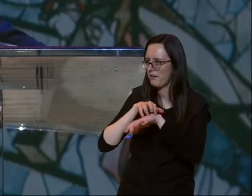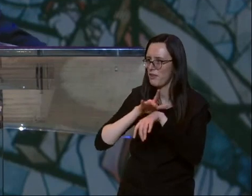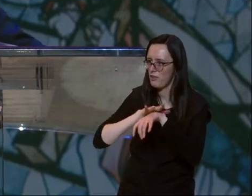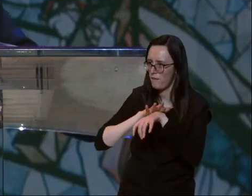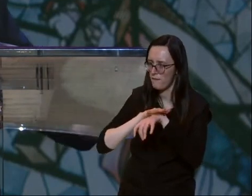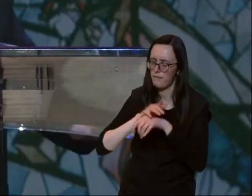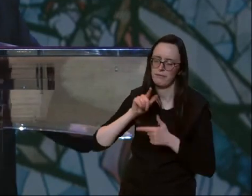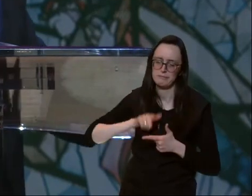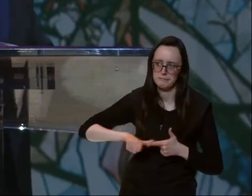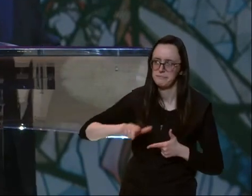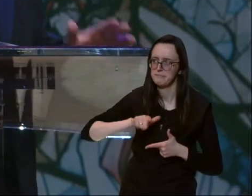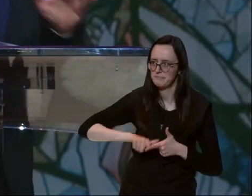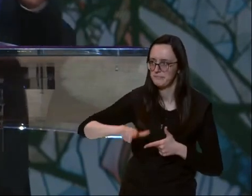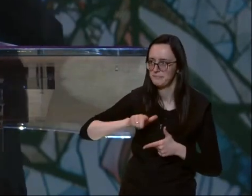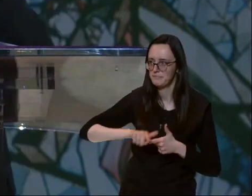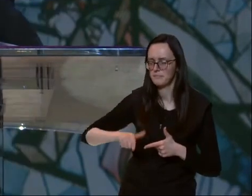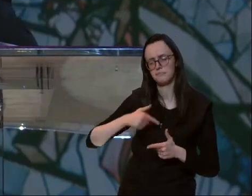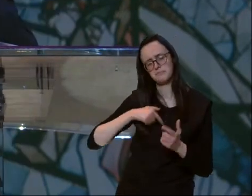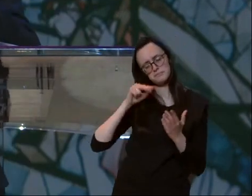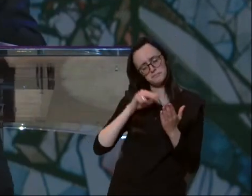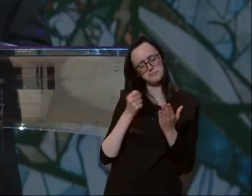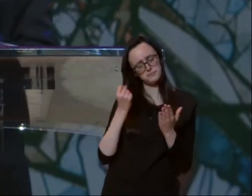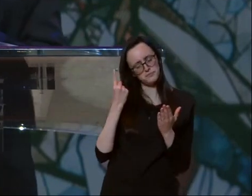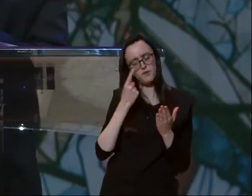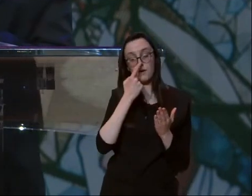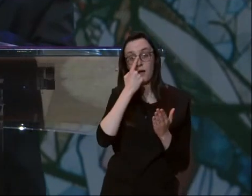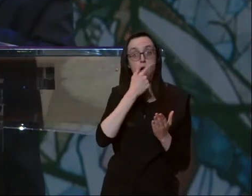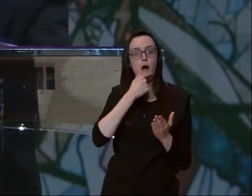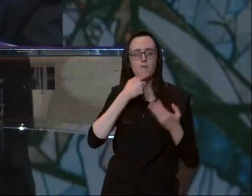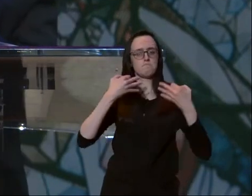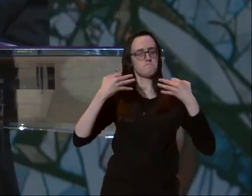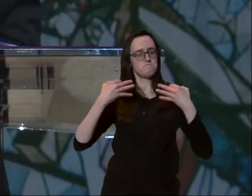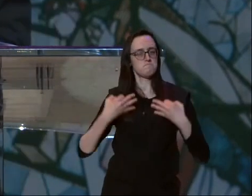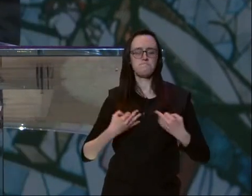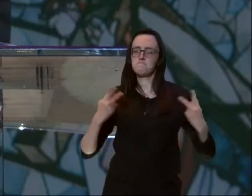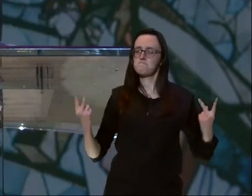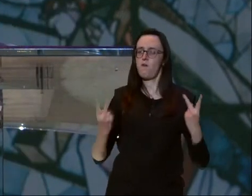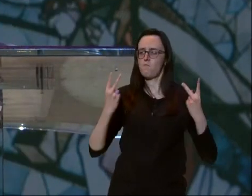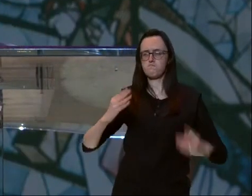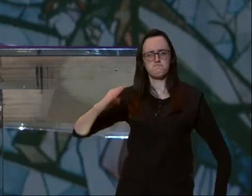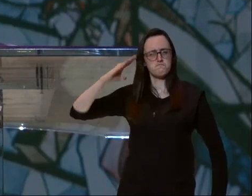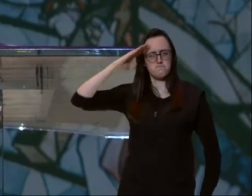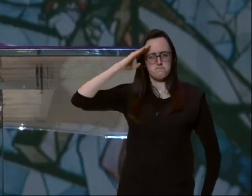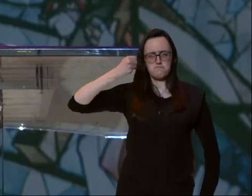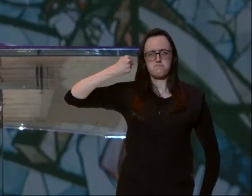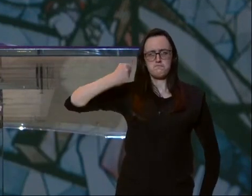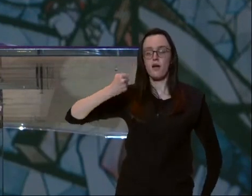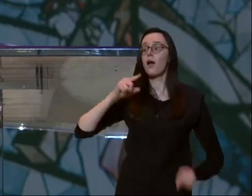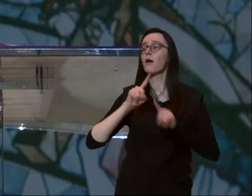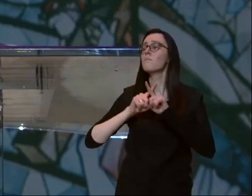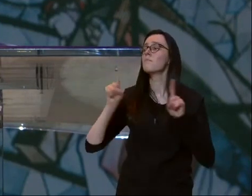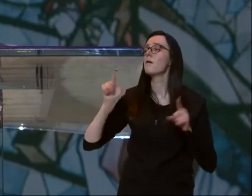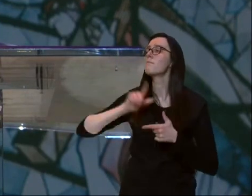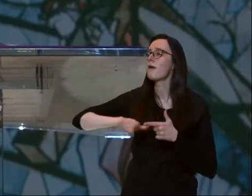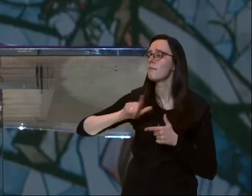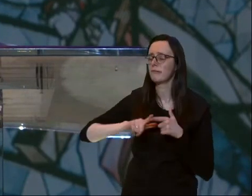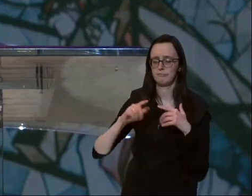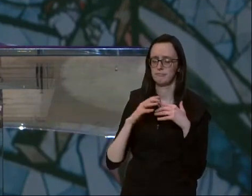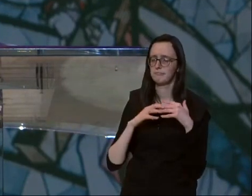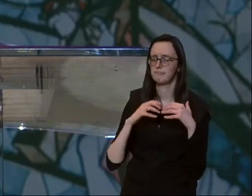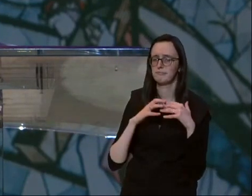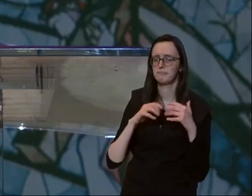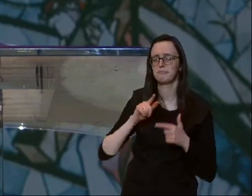Eu acho interessante isso. Ele era valoroso, herói valoroso, porém